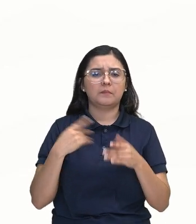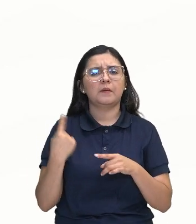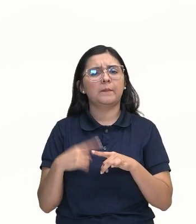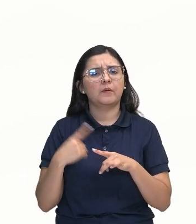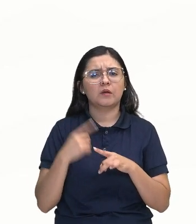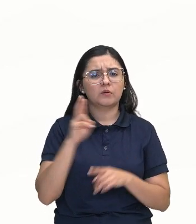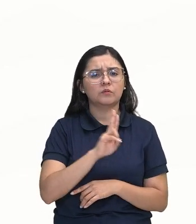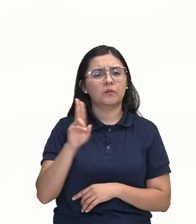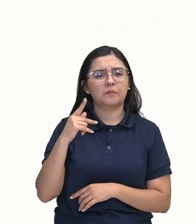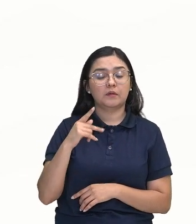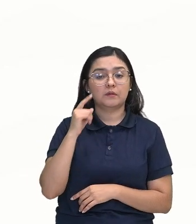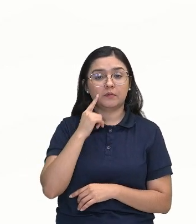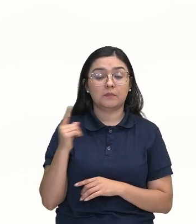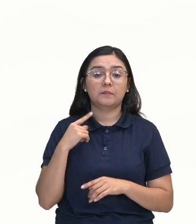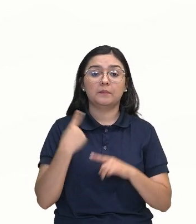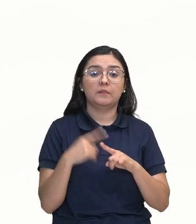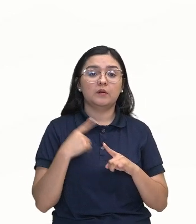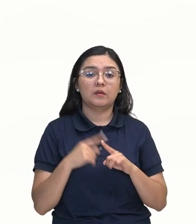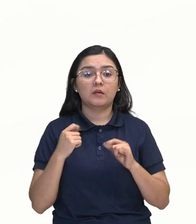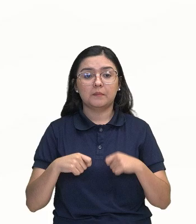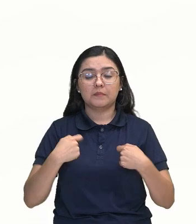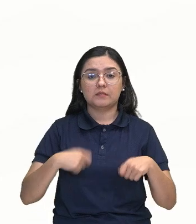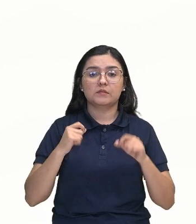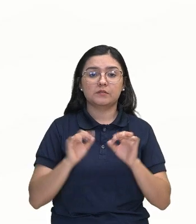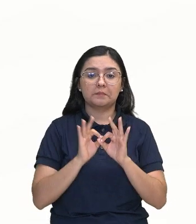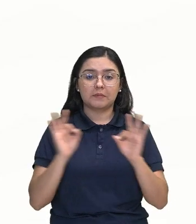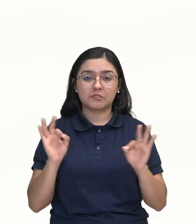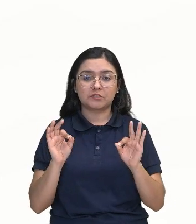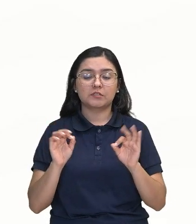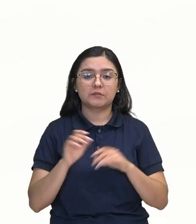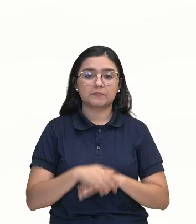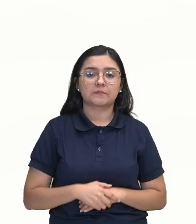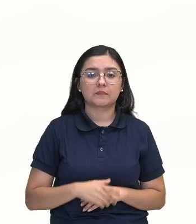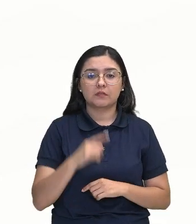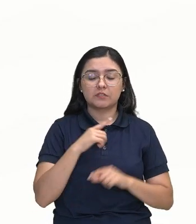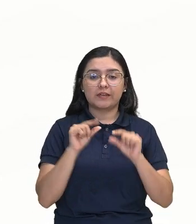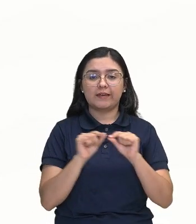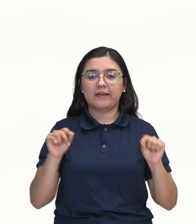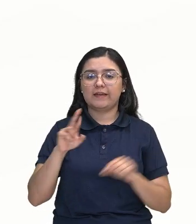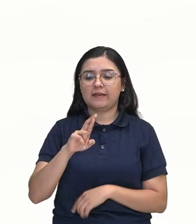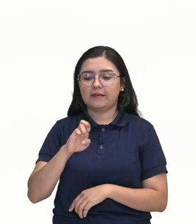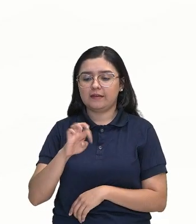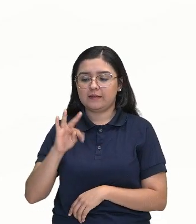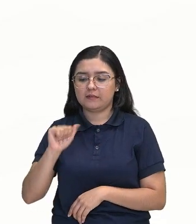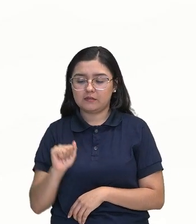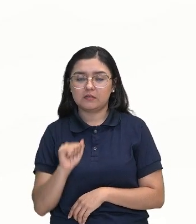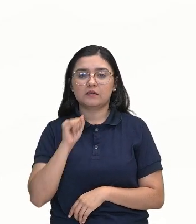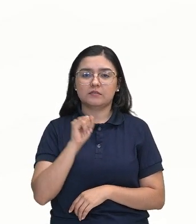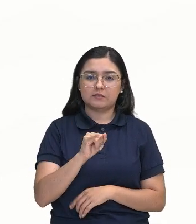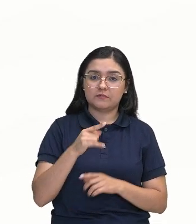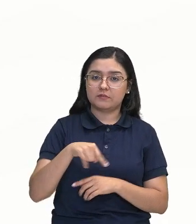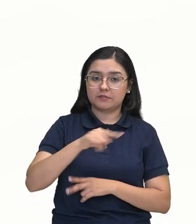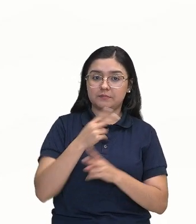de perímetro? Porque o perímetro ele depende de medidas de segmentos de reta. E se você reparar